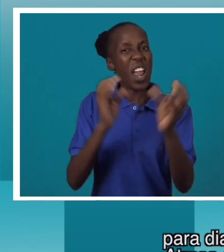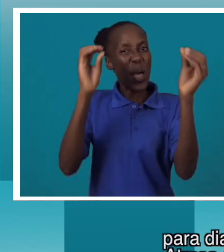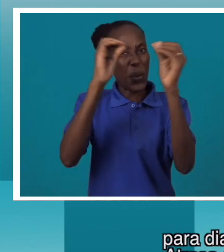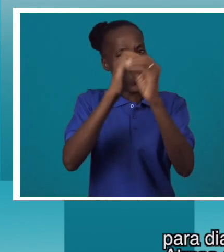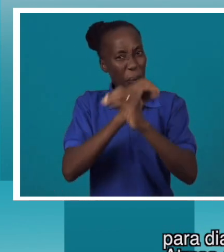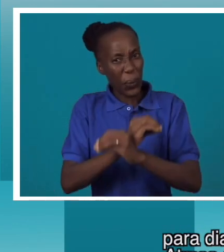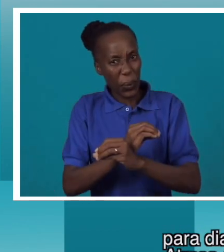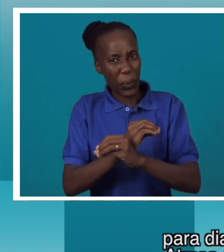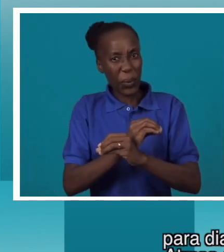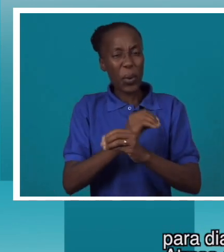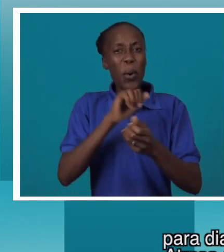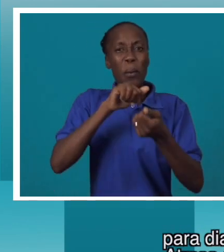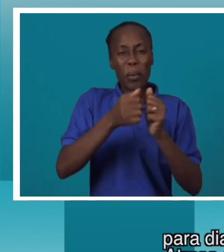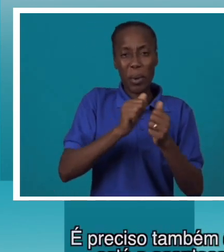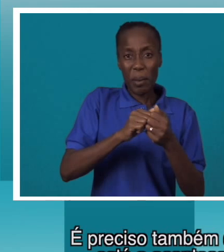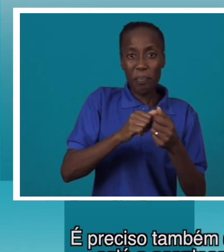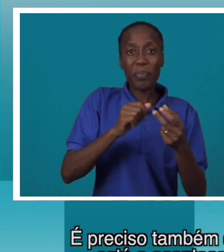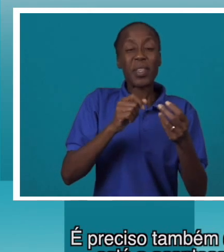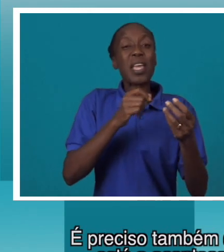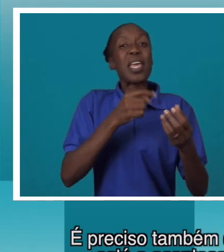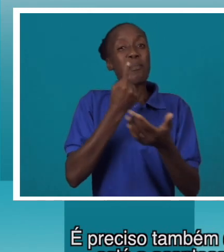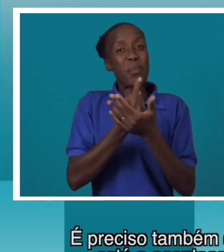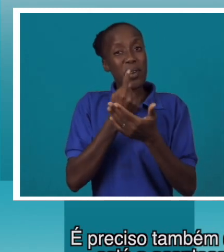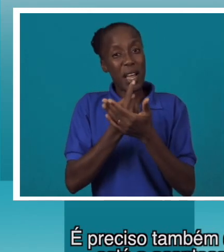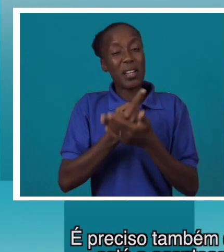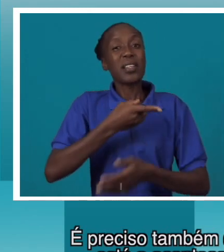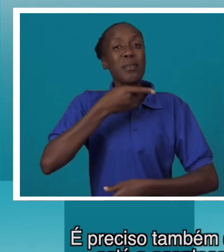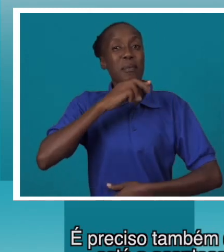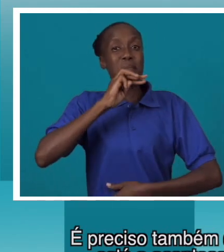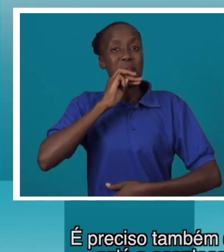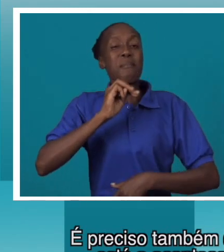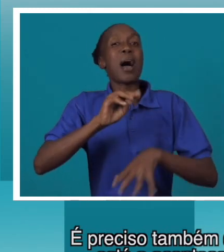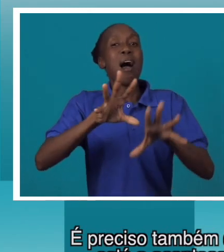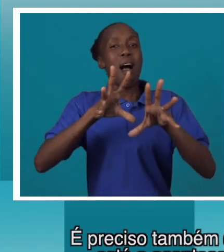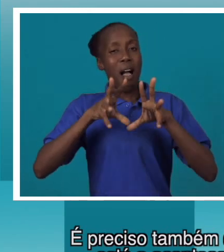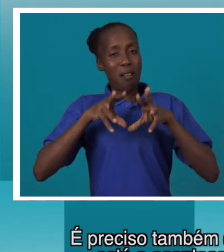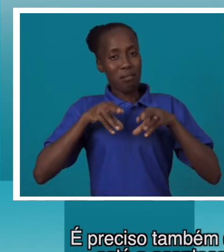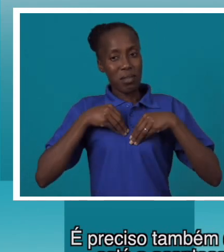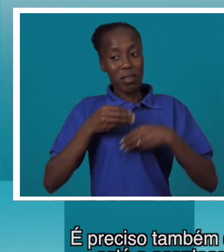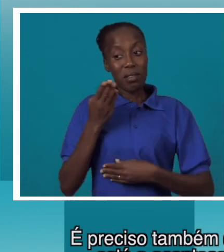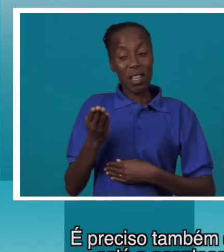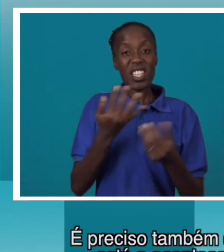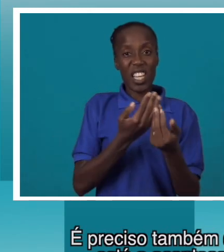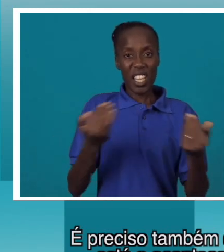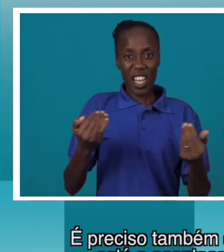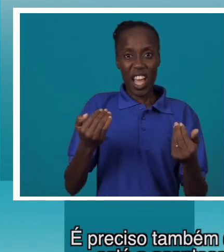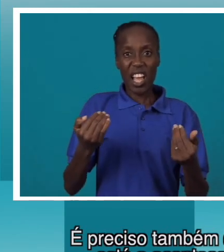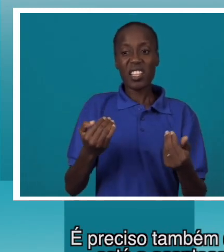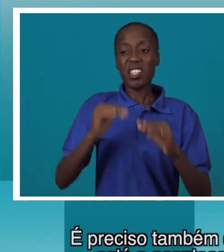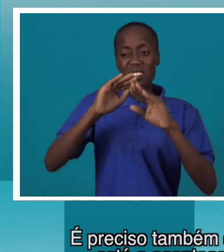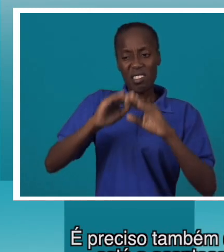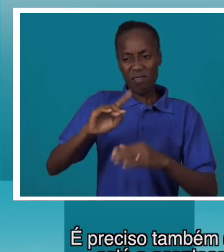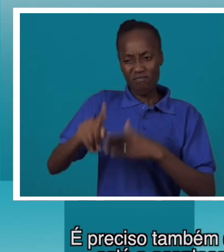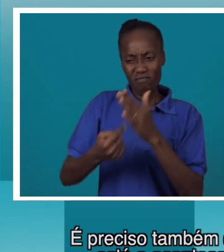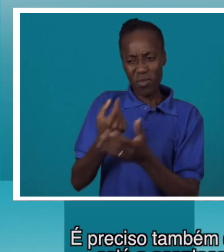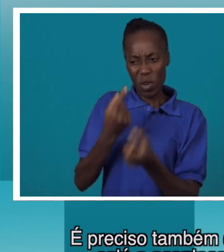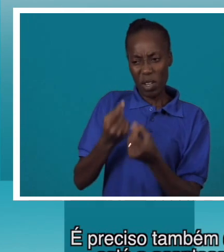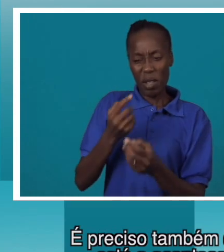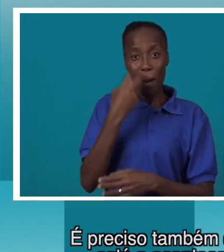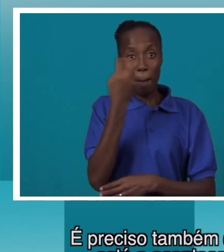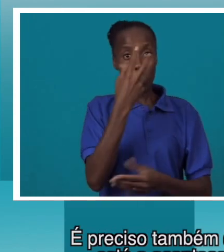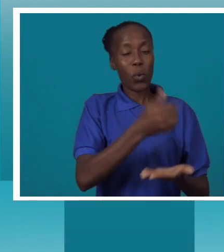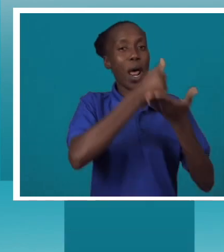operativa é preciso que os pais também aceitem que alguma coisa está a acontecer para começar a